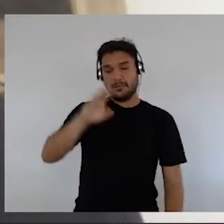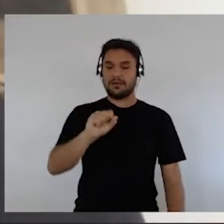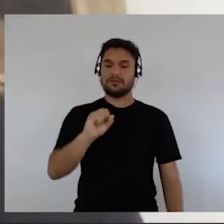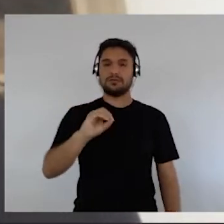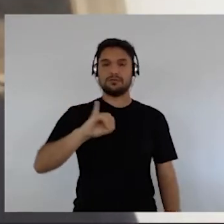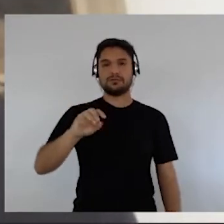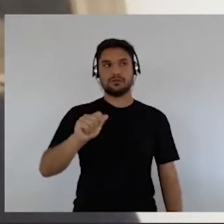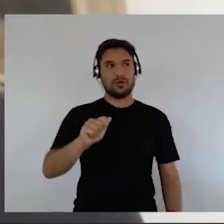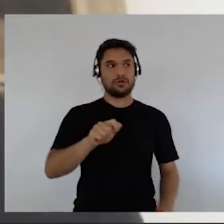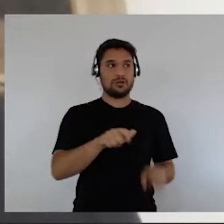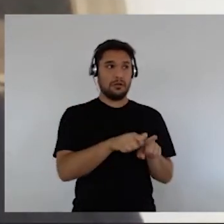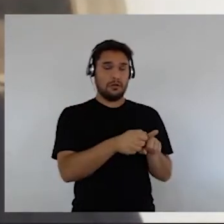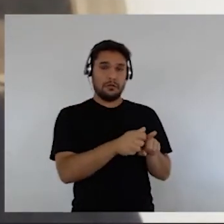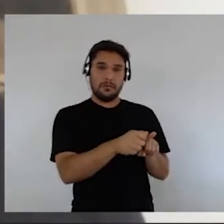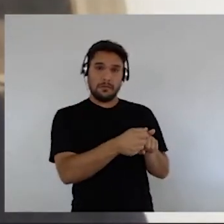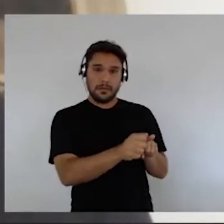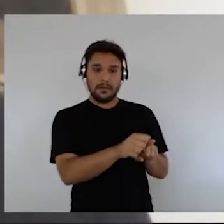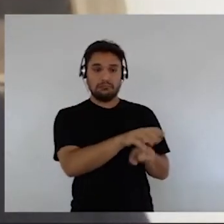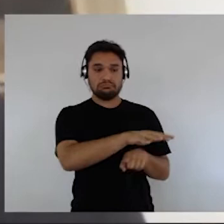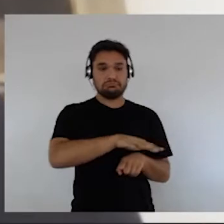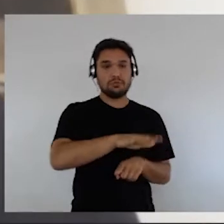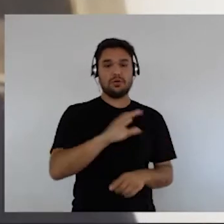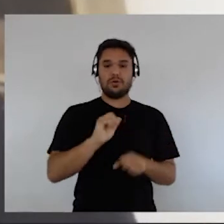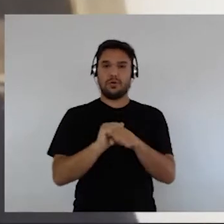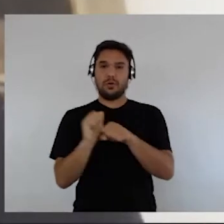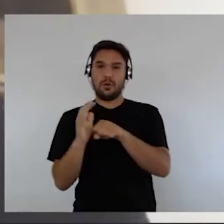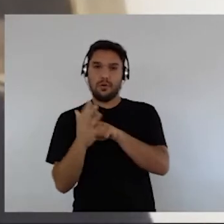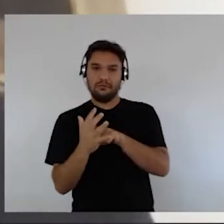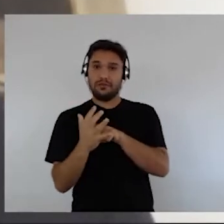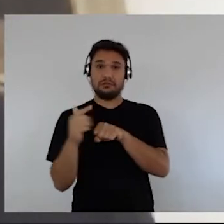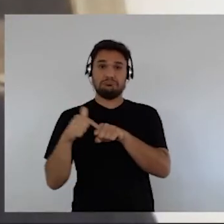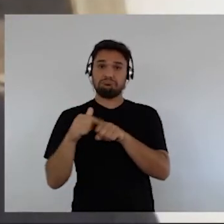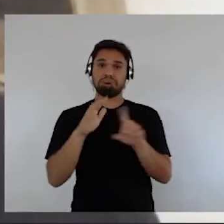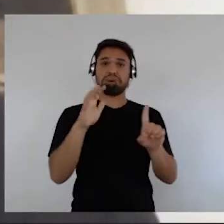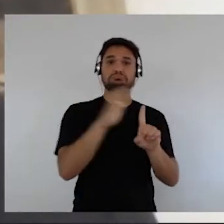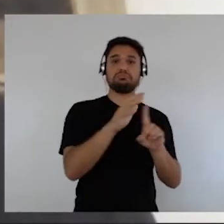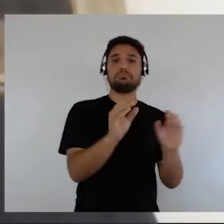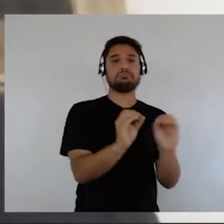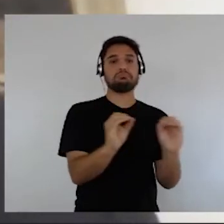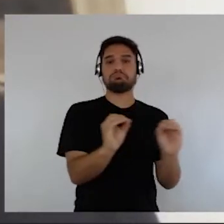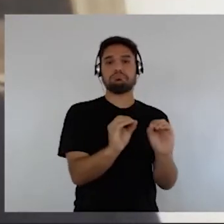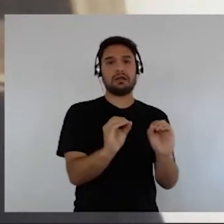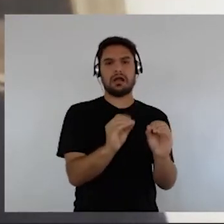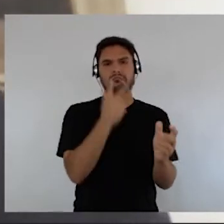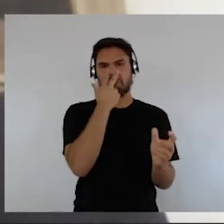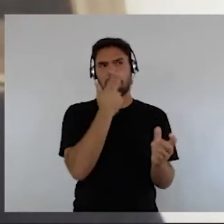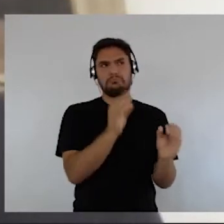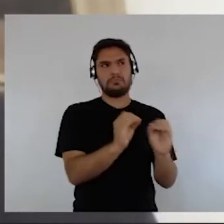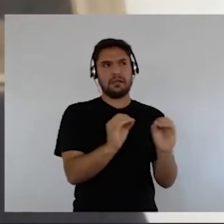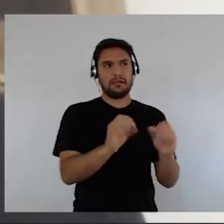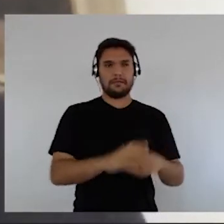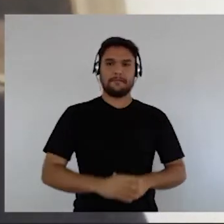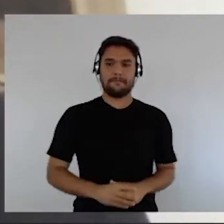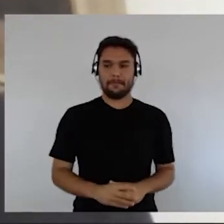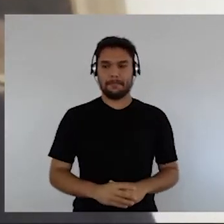e milho, em que o Covid, a pandemia, não afetou praticamente nada.